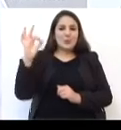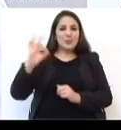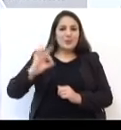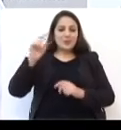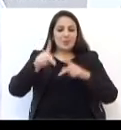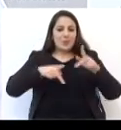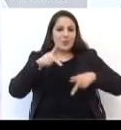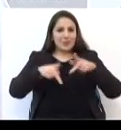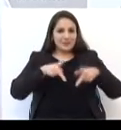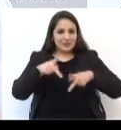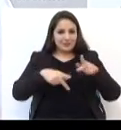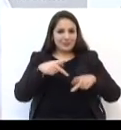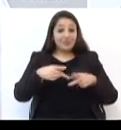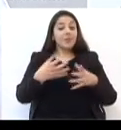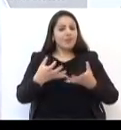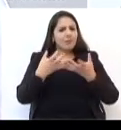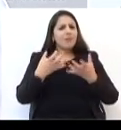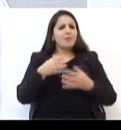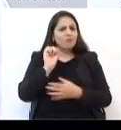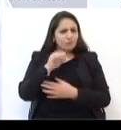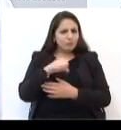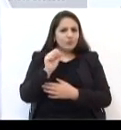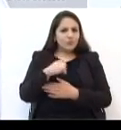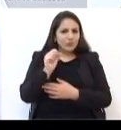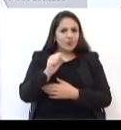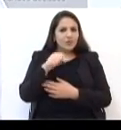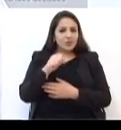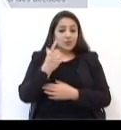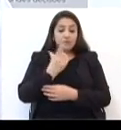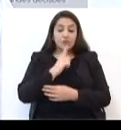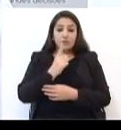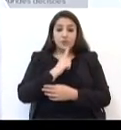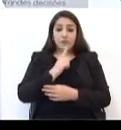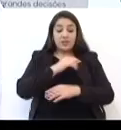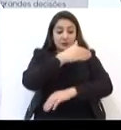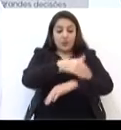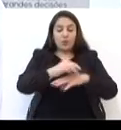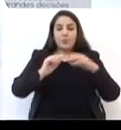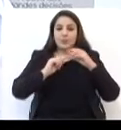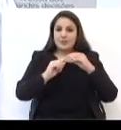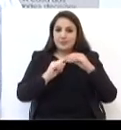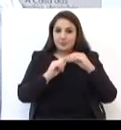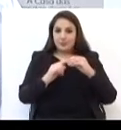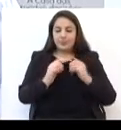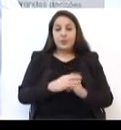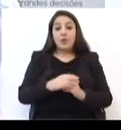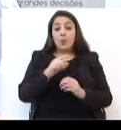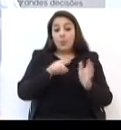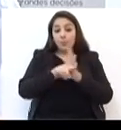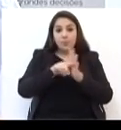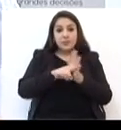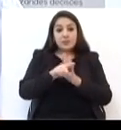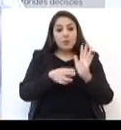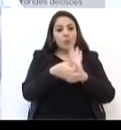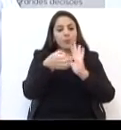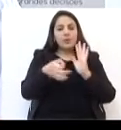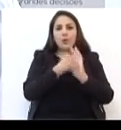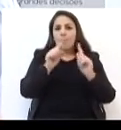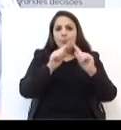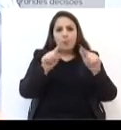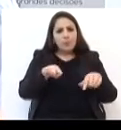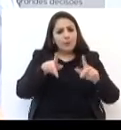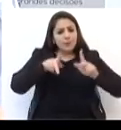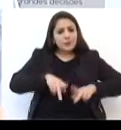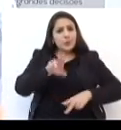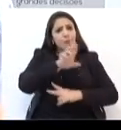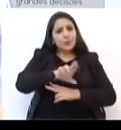94,8% da população queriam, sim, a implantação da pista preferencial. Então, foi uma pesquisa de opinião pública do